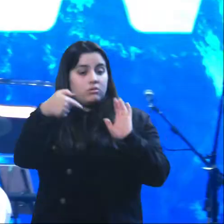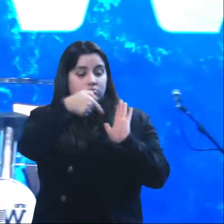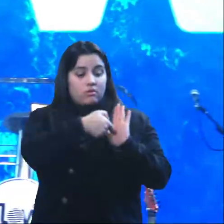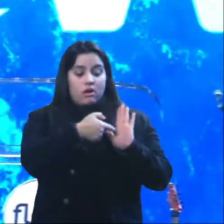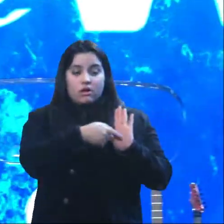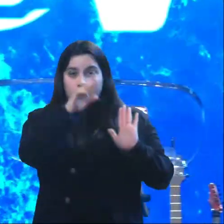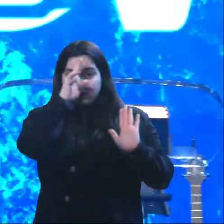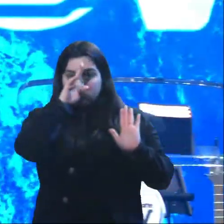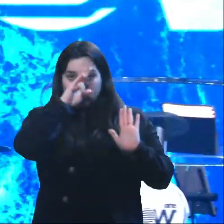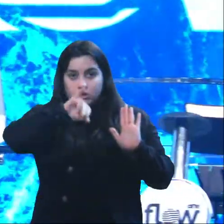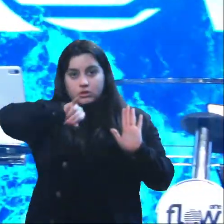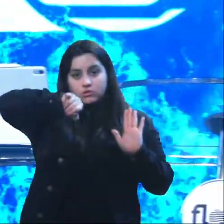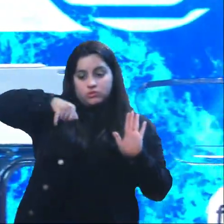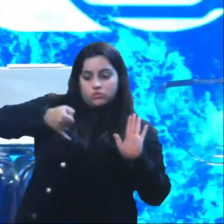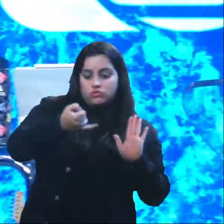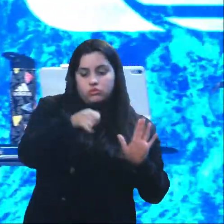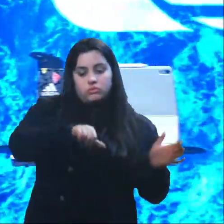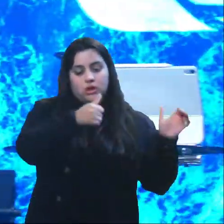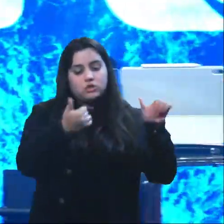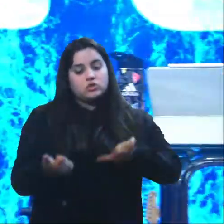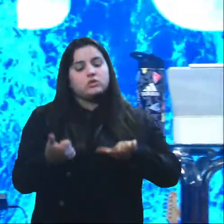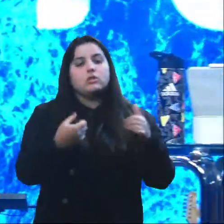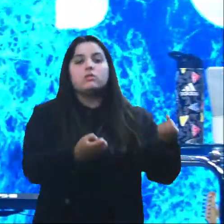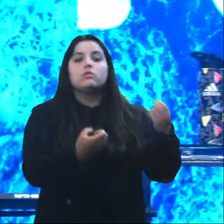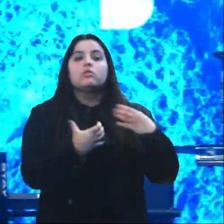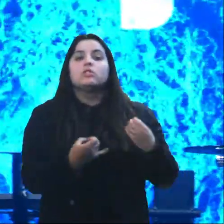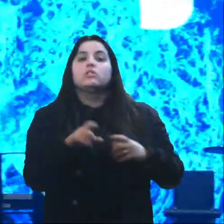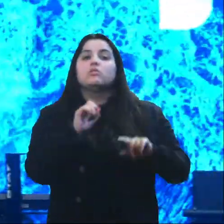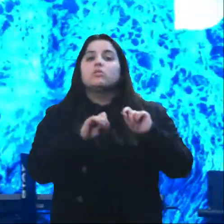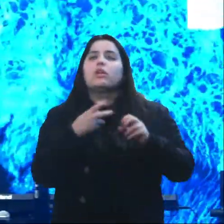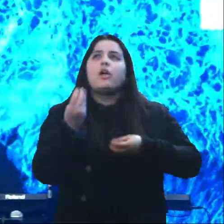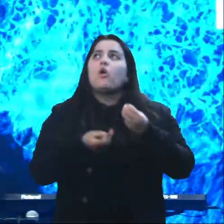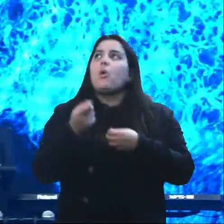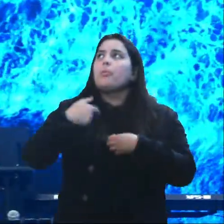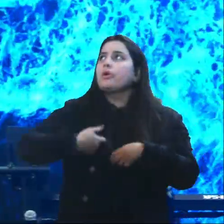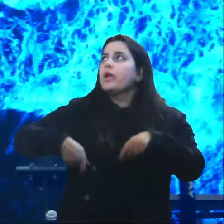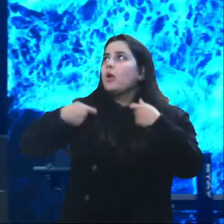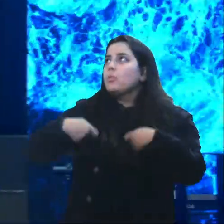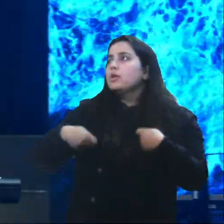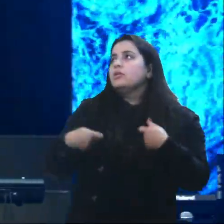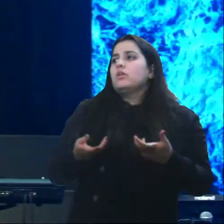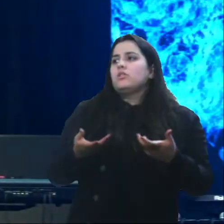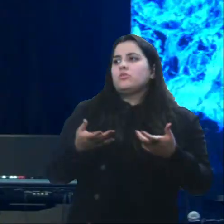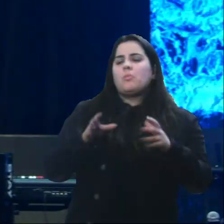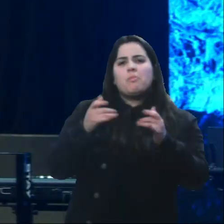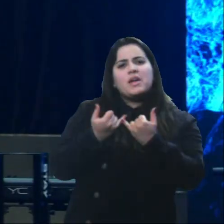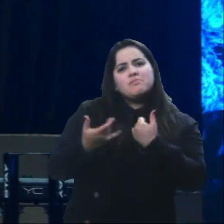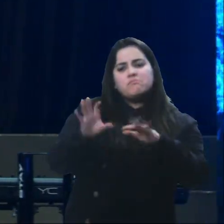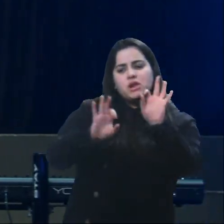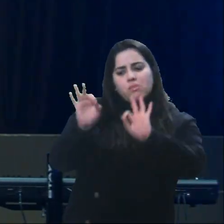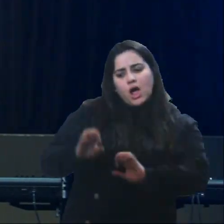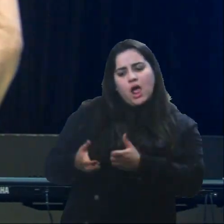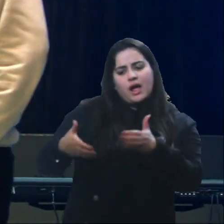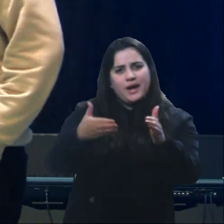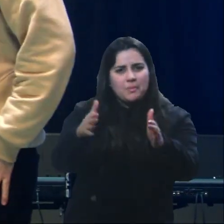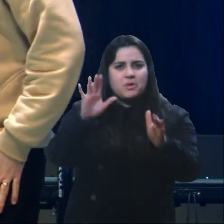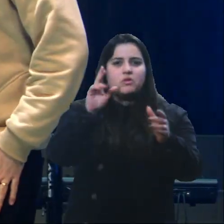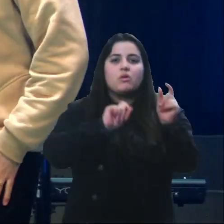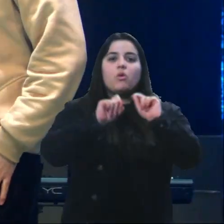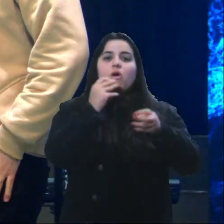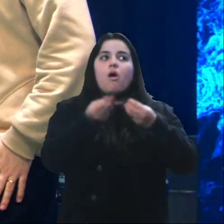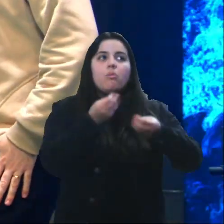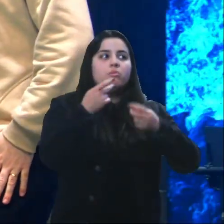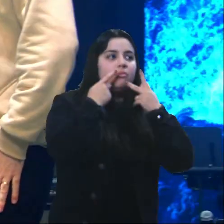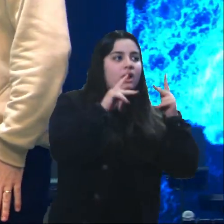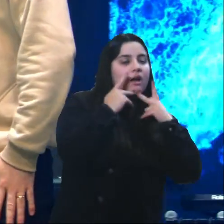nos ensina como preparar o caminho para o Senhor, o que pregar, o que falar, em qual poder. Às vezes a gente